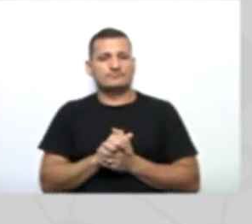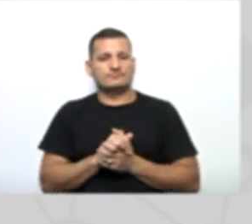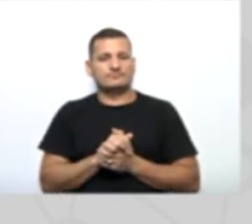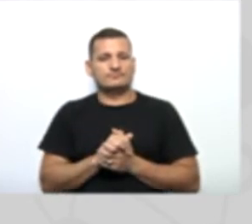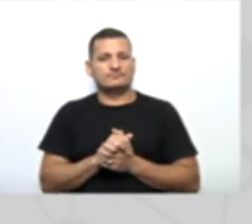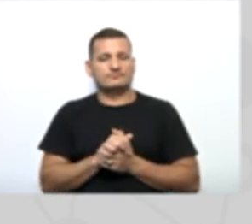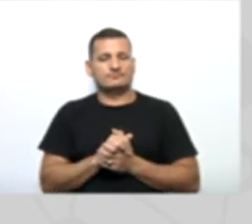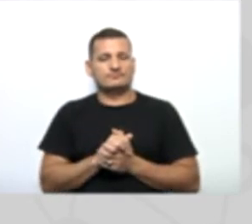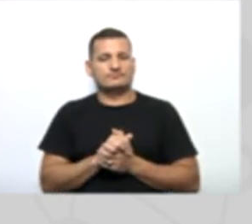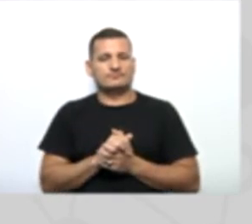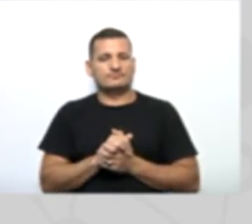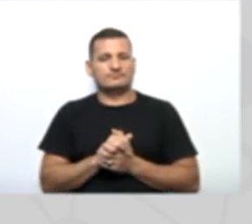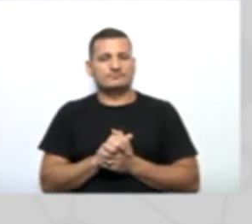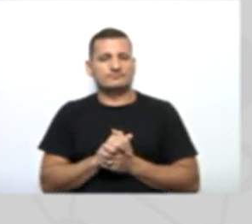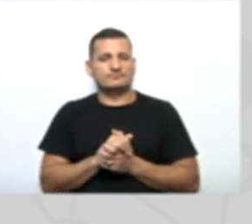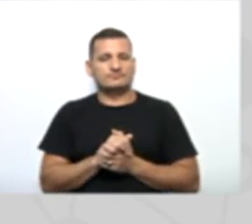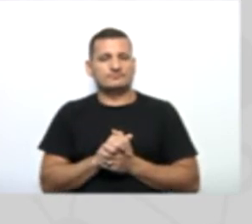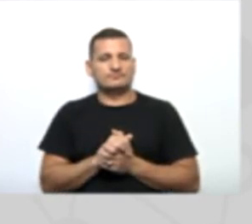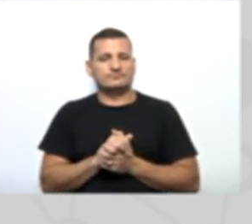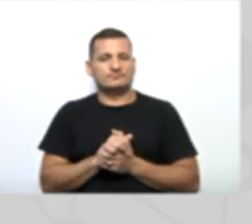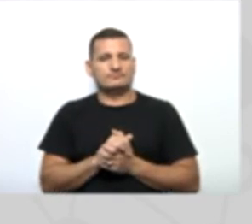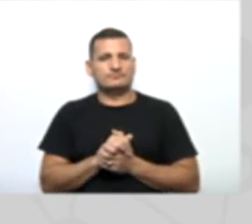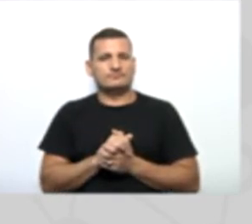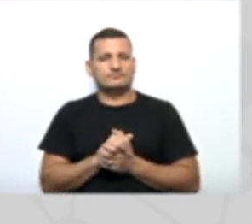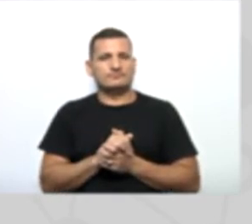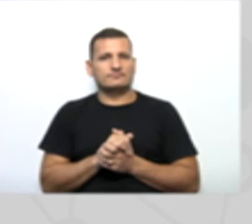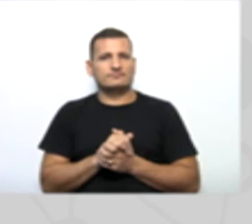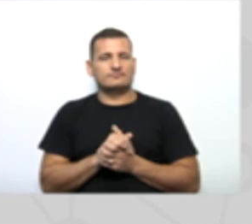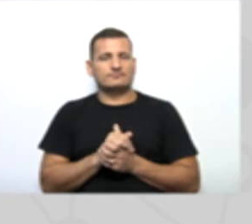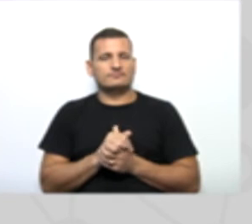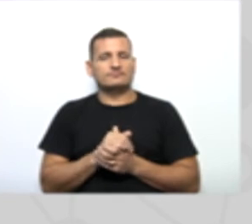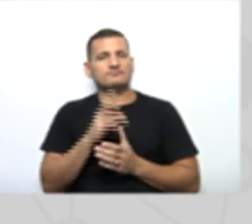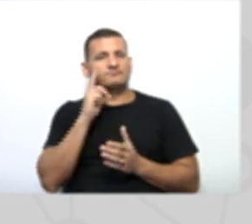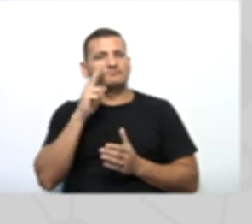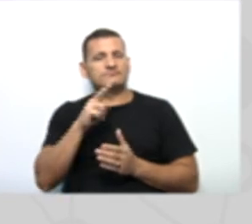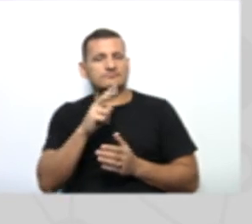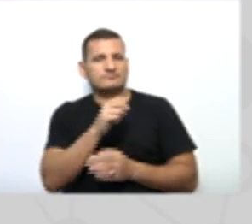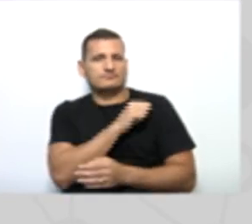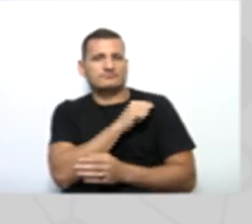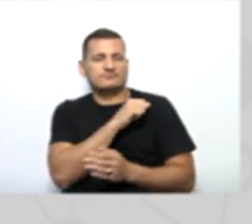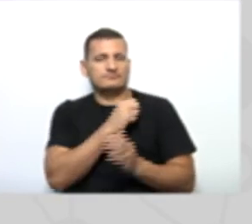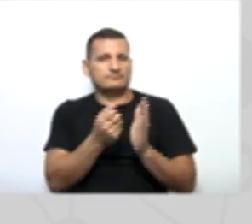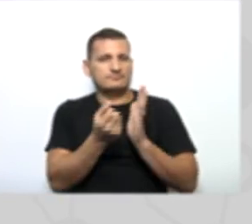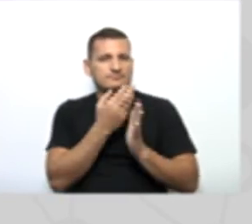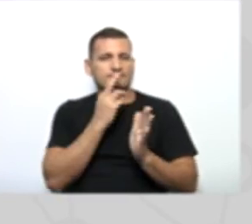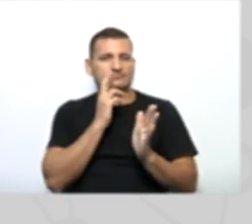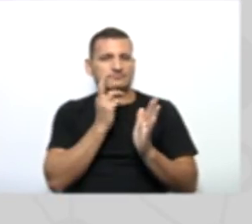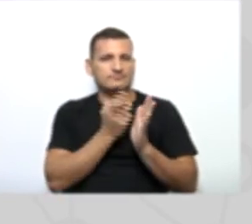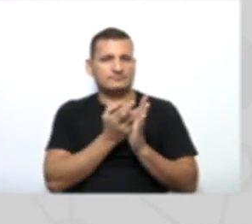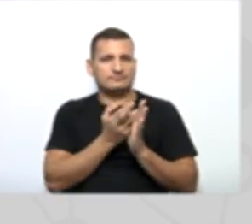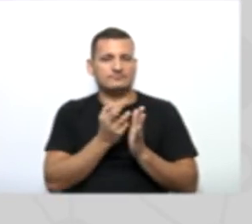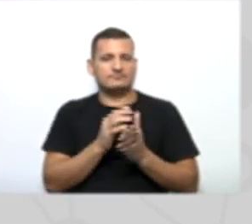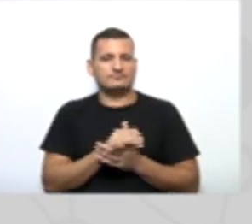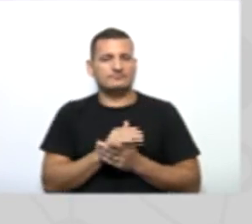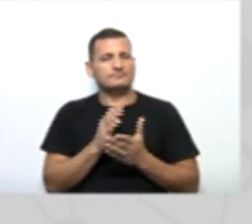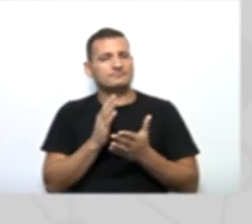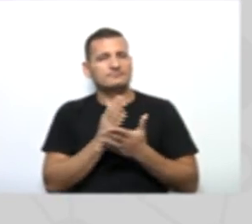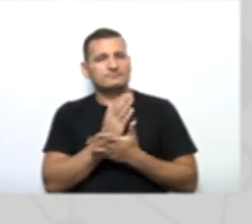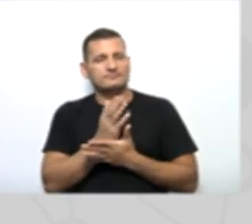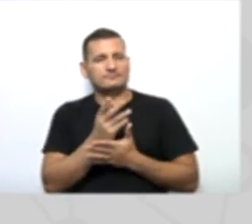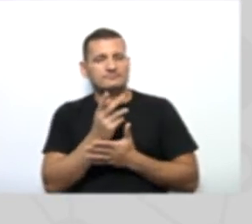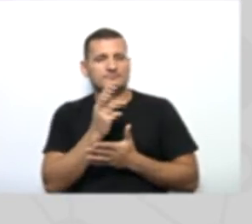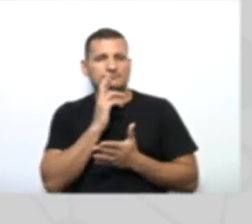ao meio ambiente? Será que alguém mandou alguma coisa aí, professor Deixa Alberto? eu dar uma olhada tem gente aqui. Que mandou o seguinte, né, dando algumas dicas. Uns disseram que não era para